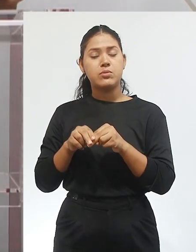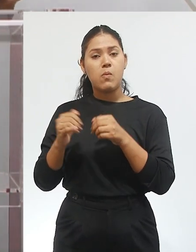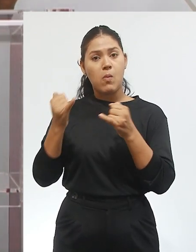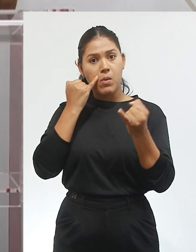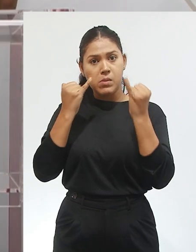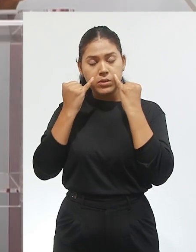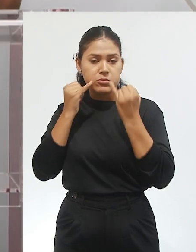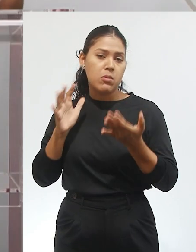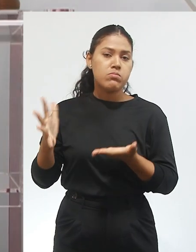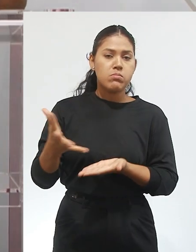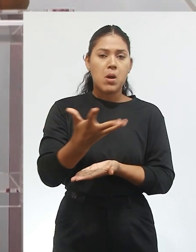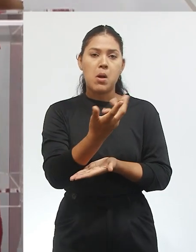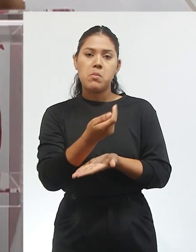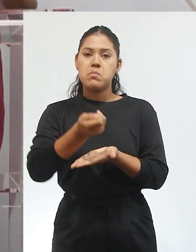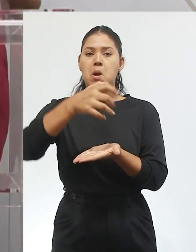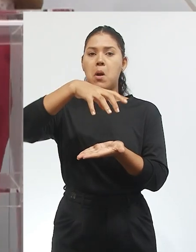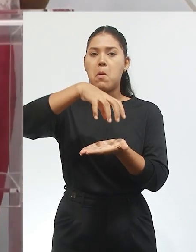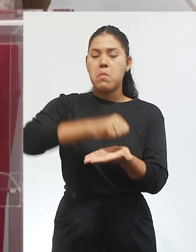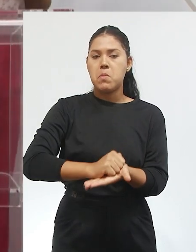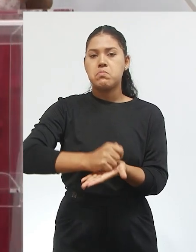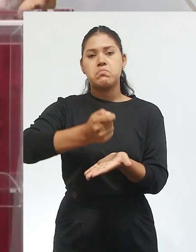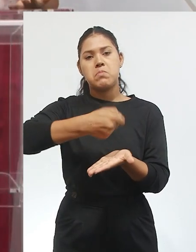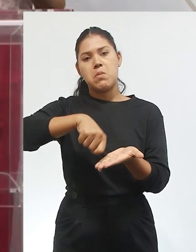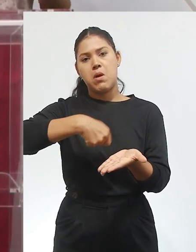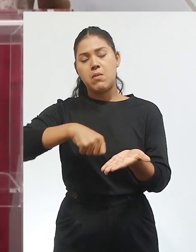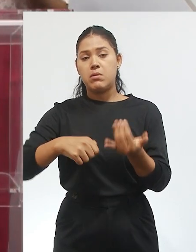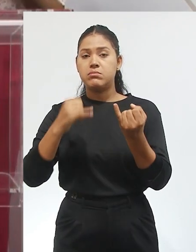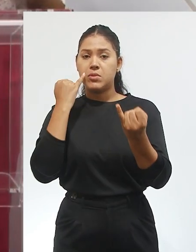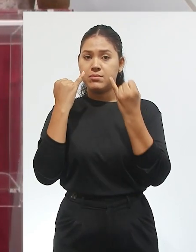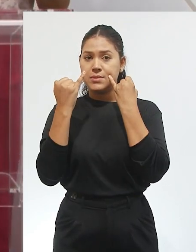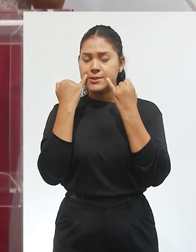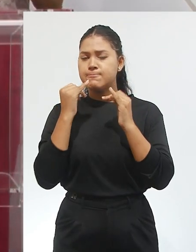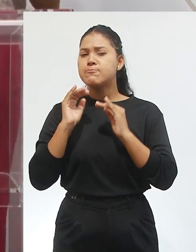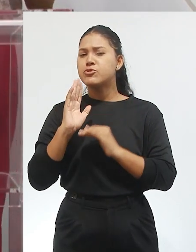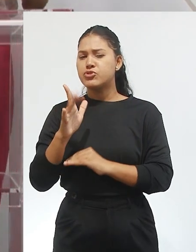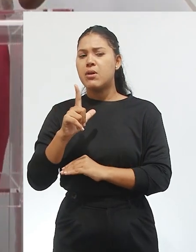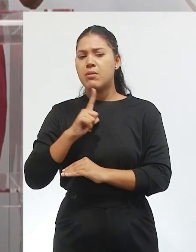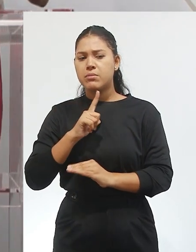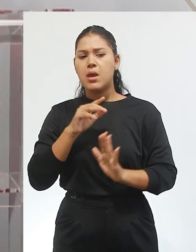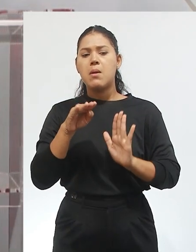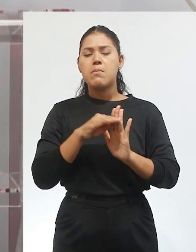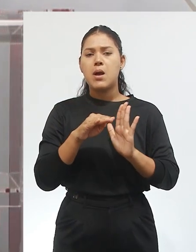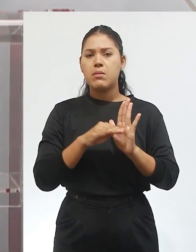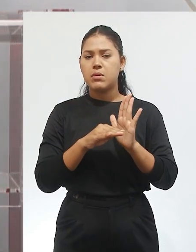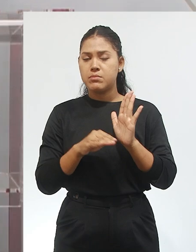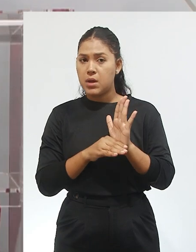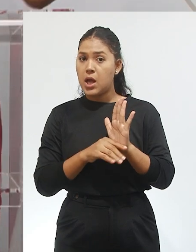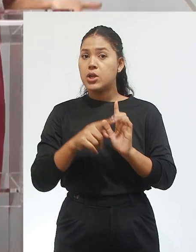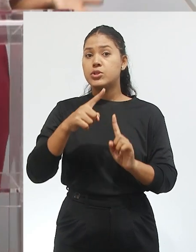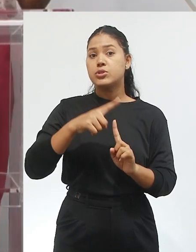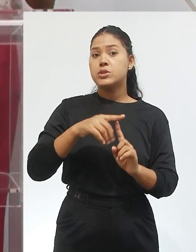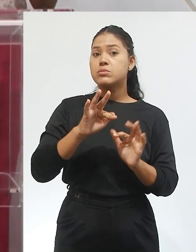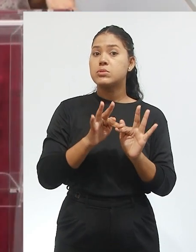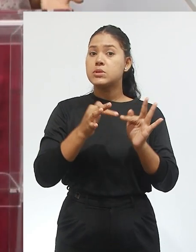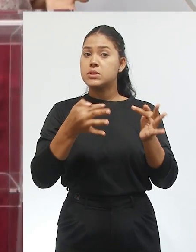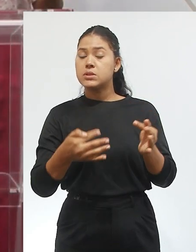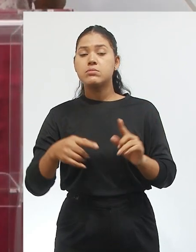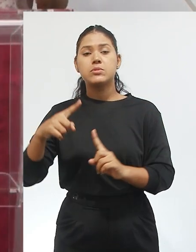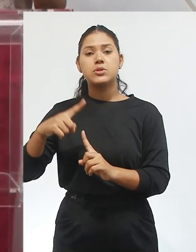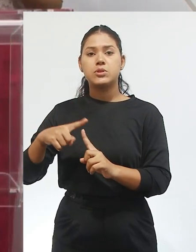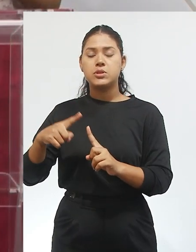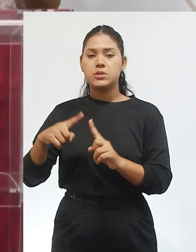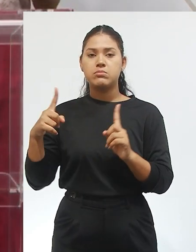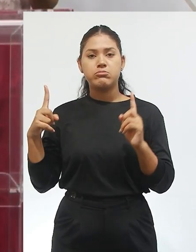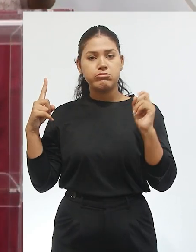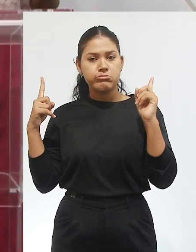contábil, a gente tem que fazer esse registro, ok? Temos aqui tanto operações simples quanto operações complexas.